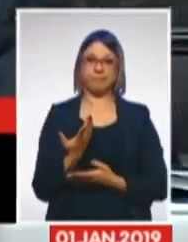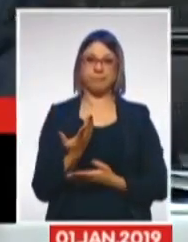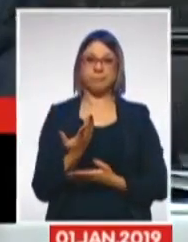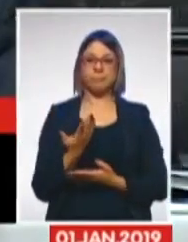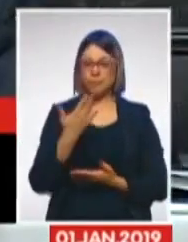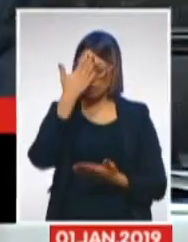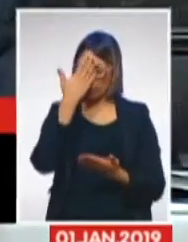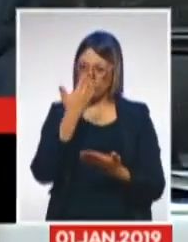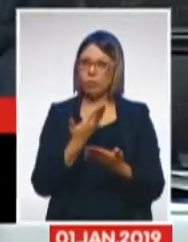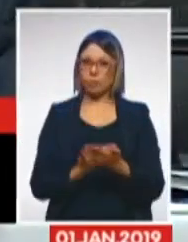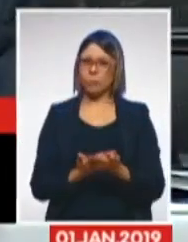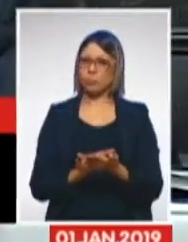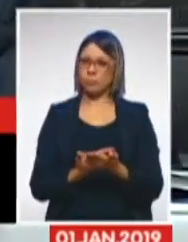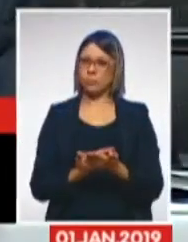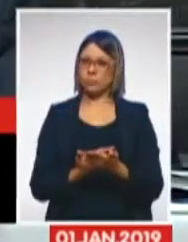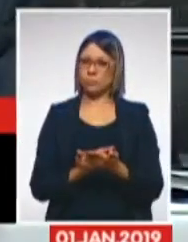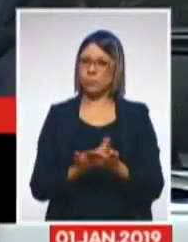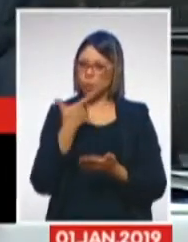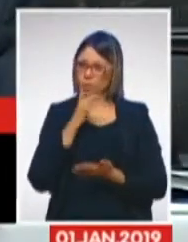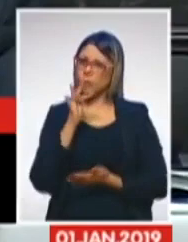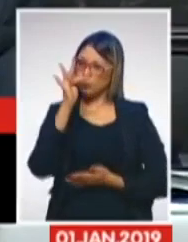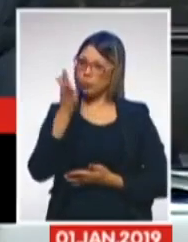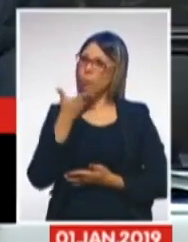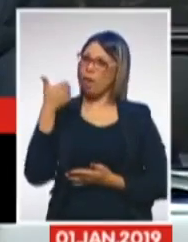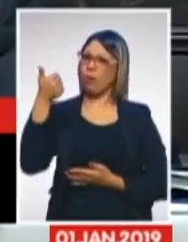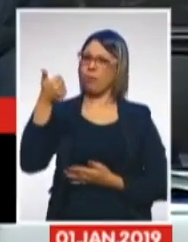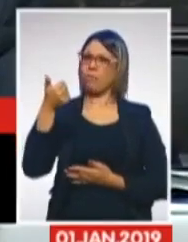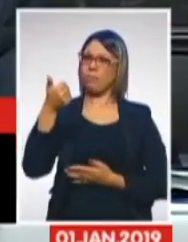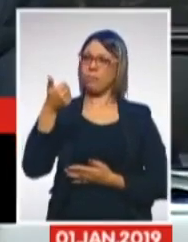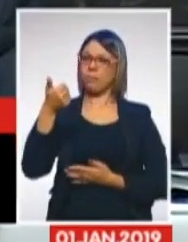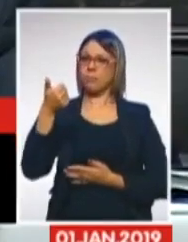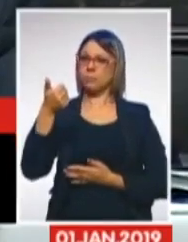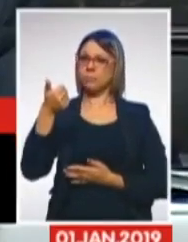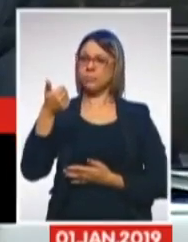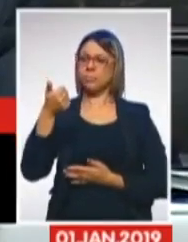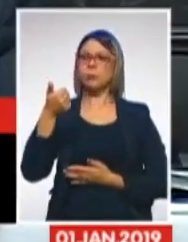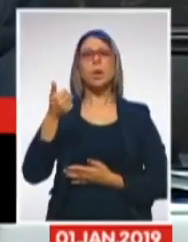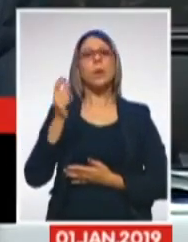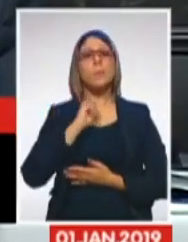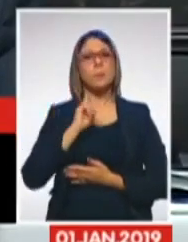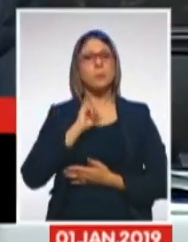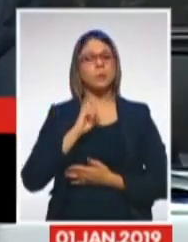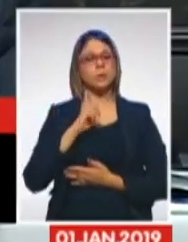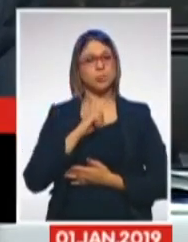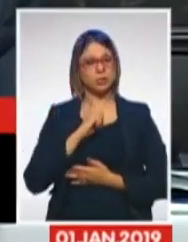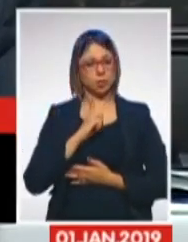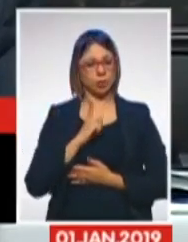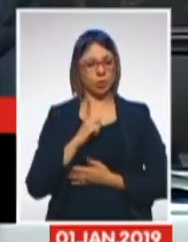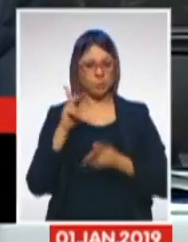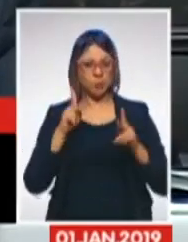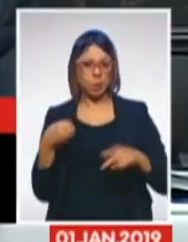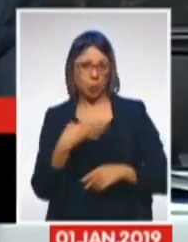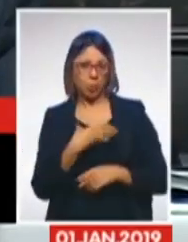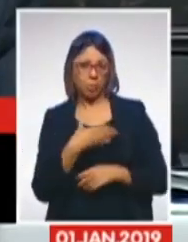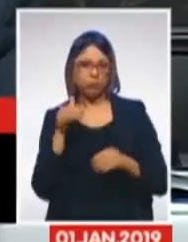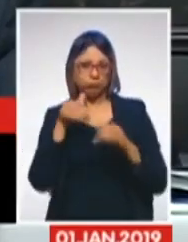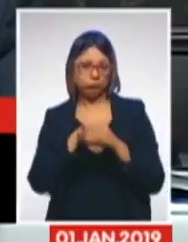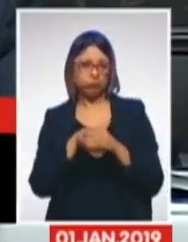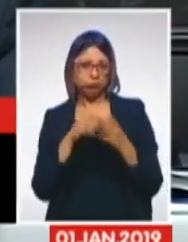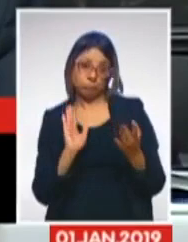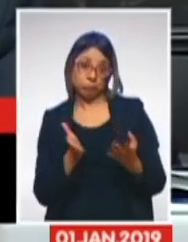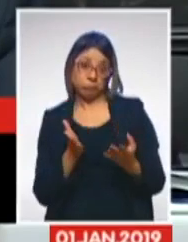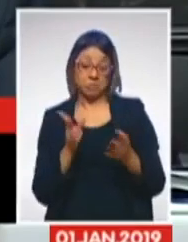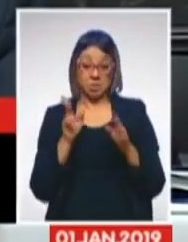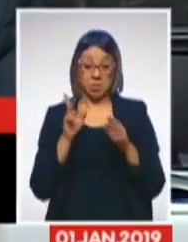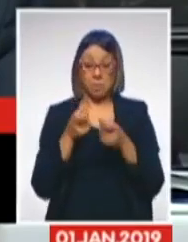Confiamos que teremos um futuro melhor, com Minas Gerais sob um comando novo, eleito pela